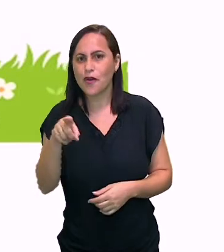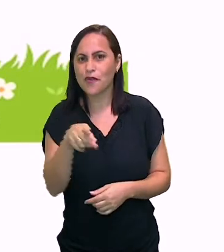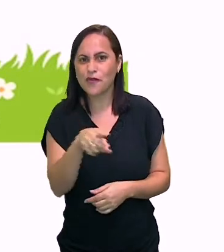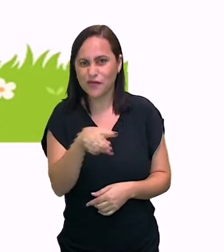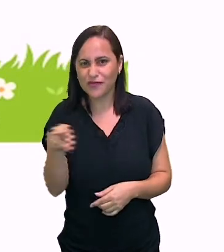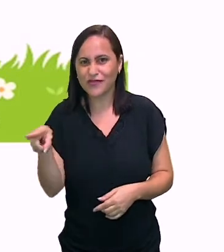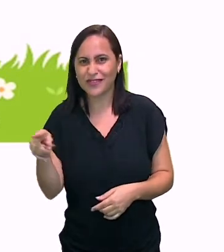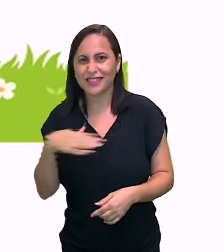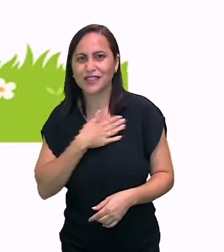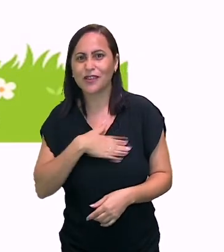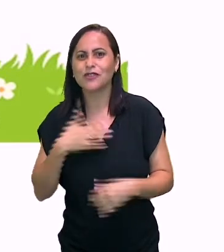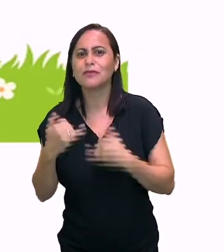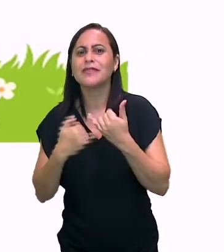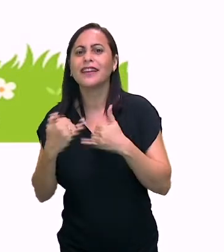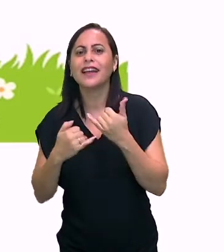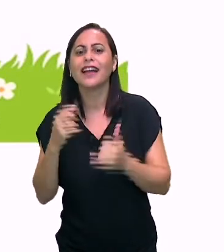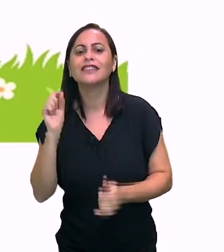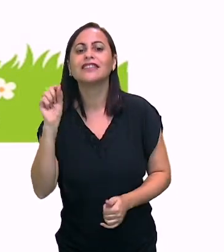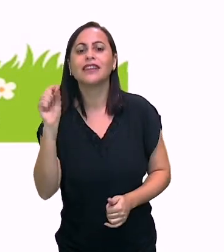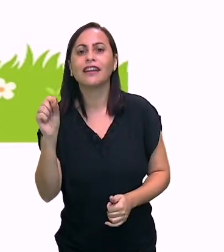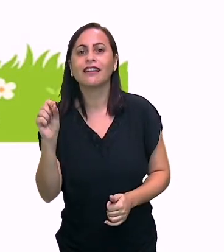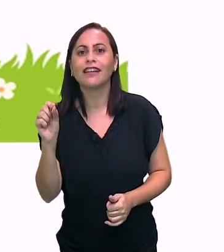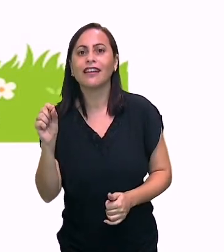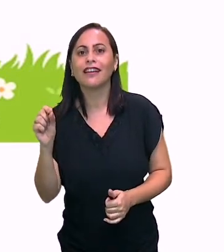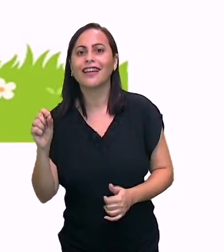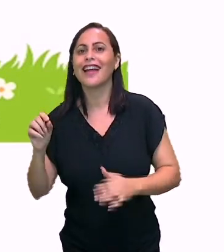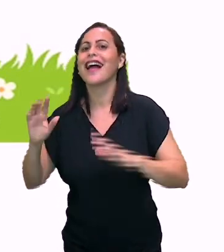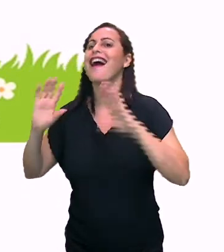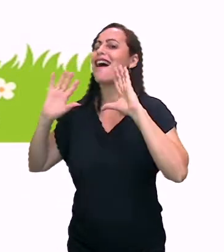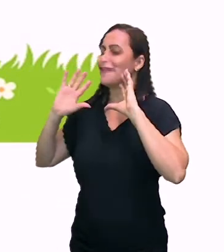mim. Bola?